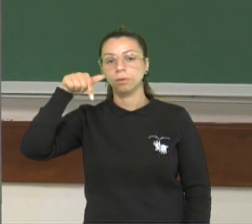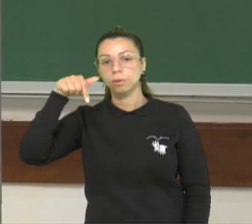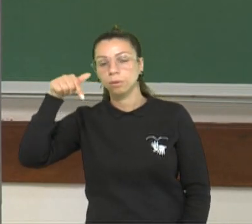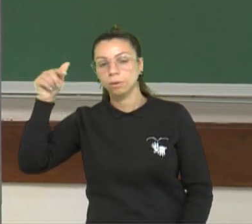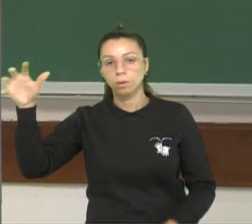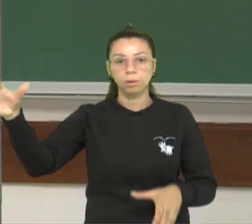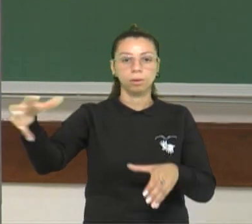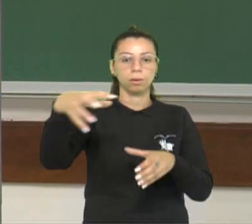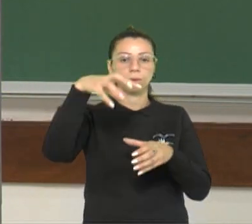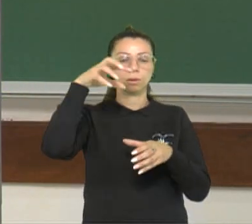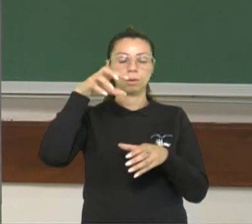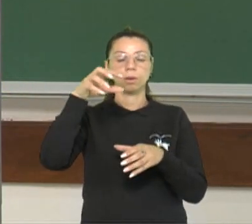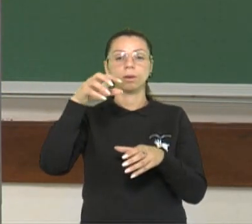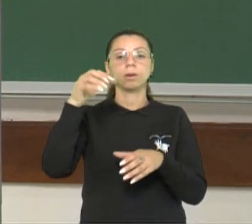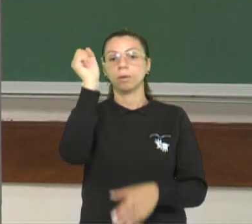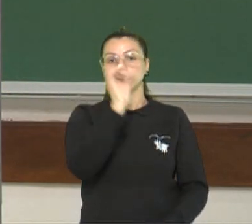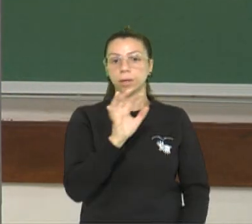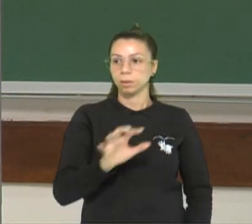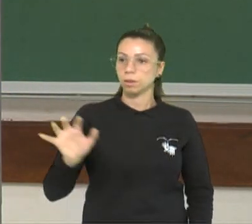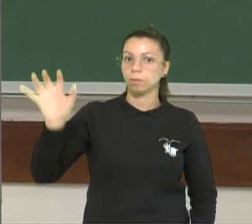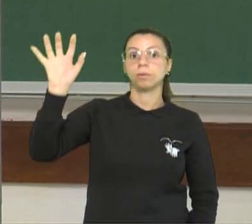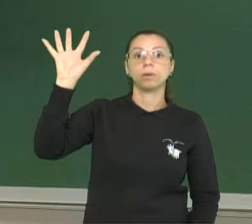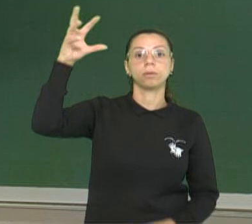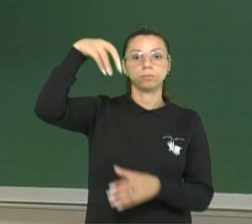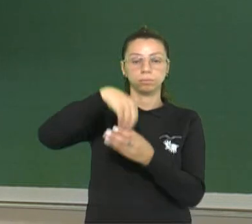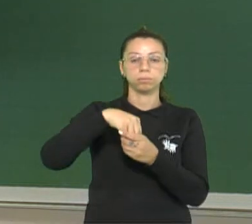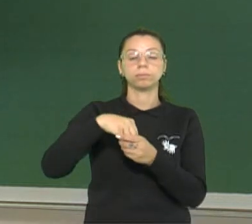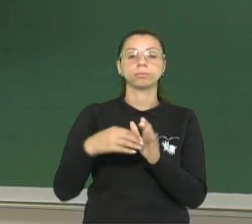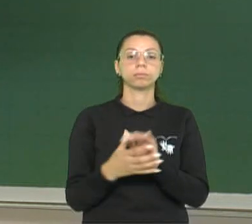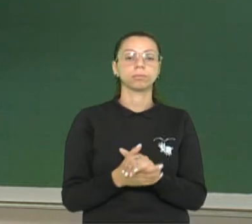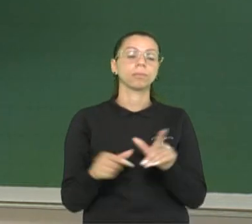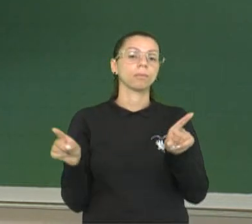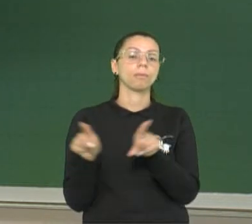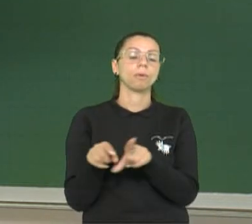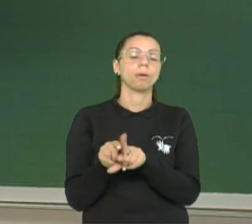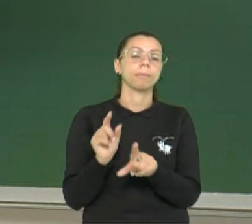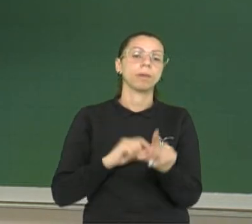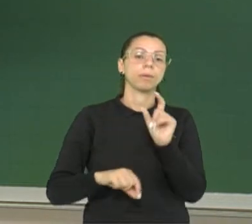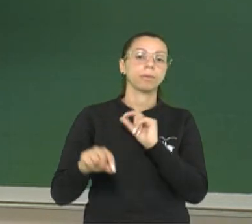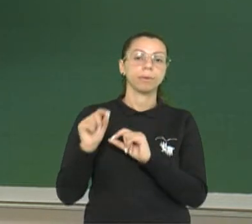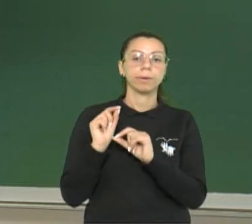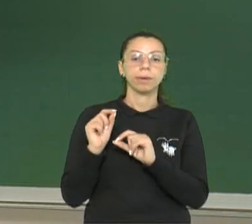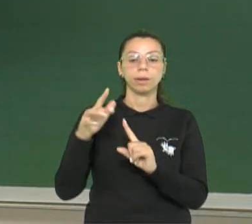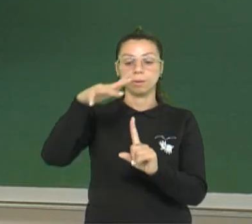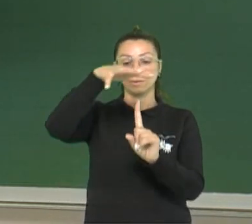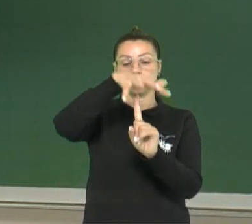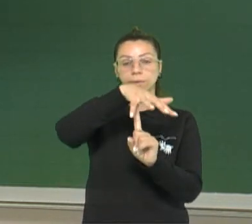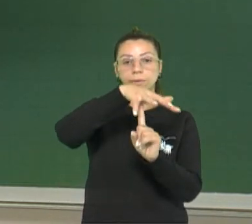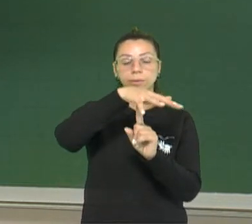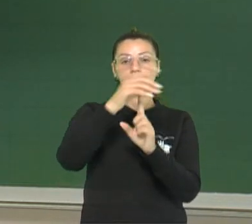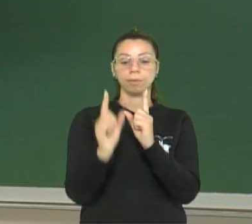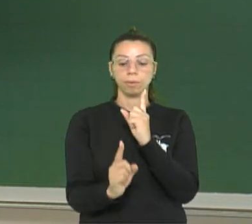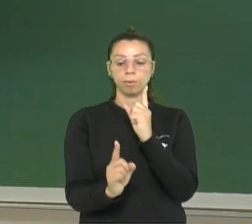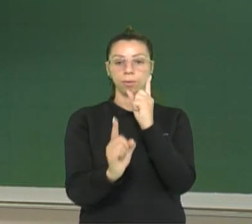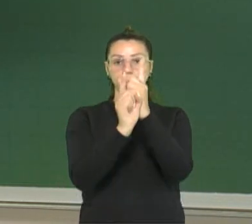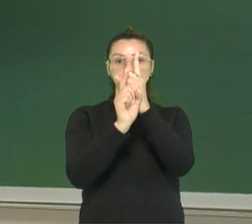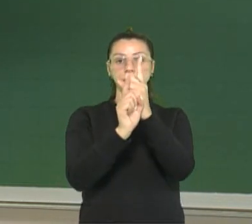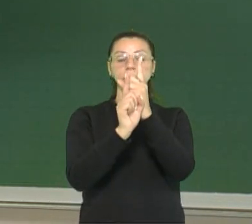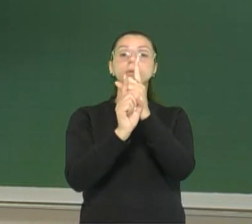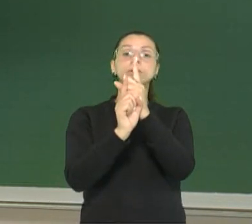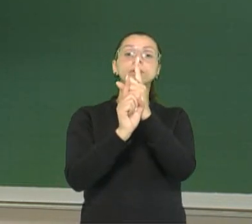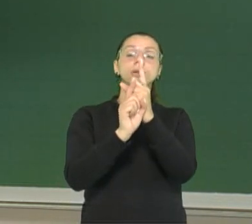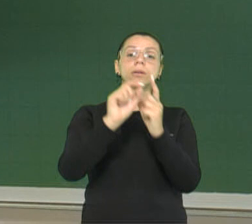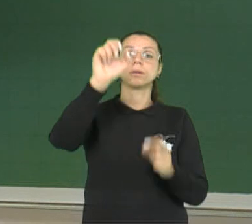a República Federativa do Brasil e também que esse estado ele está localizado na região sul e que ele